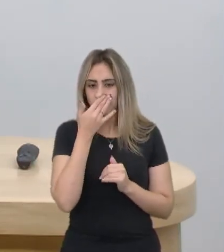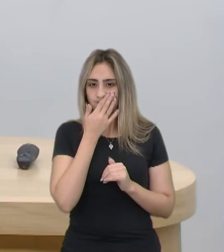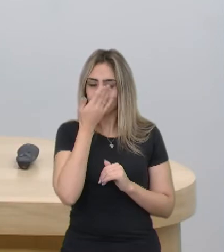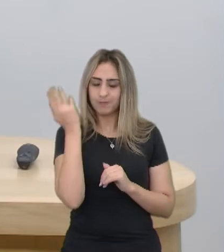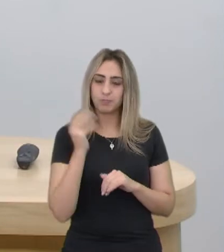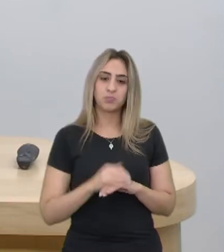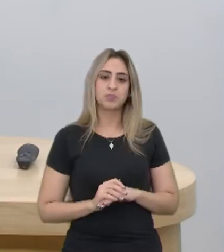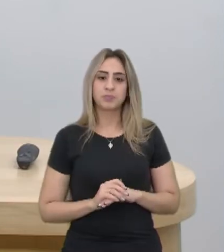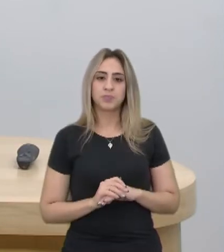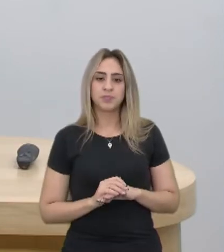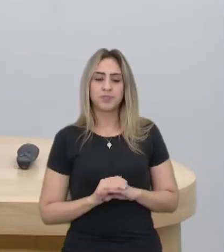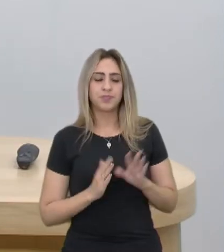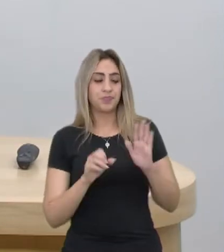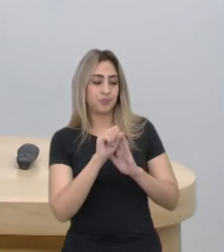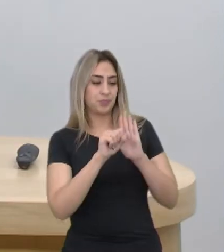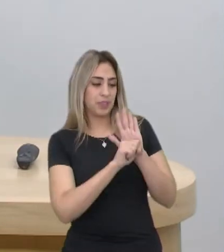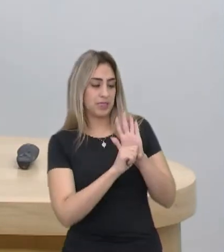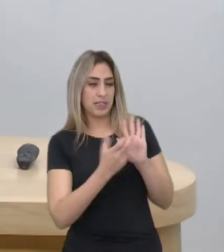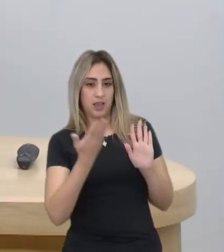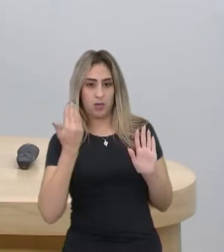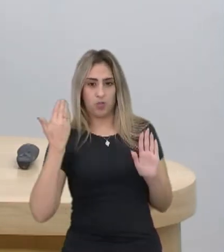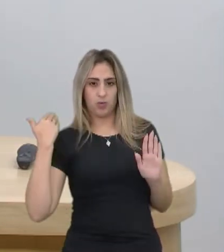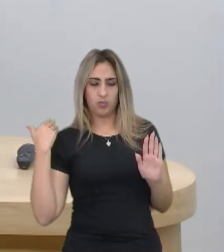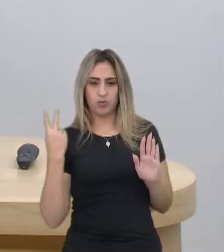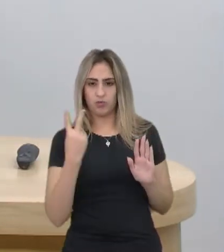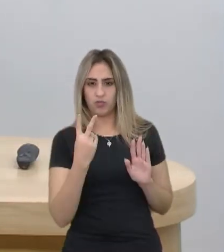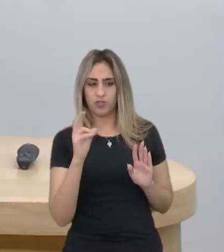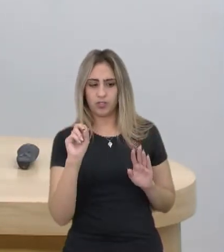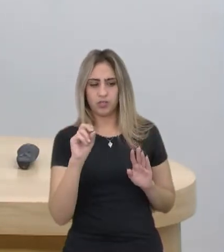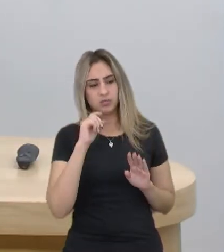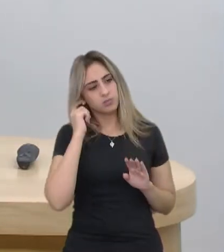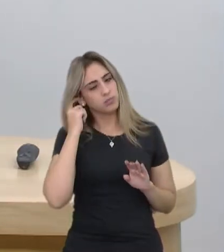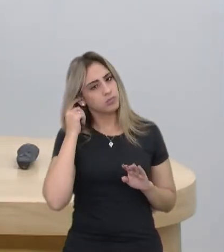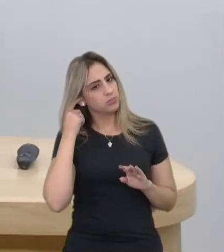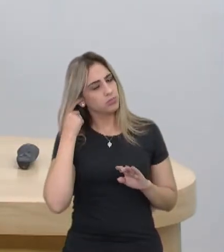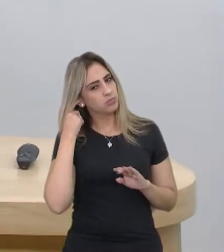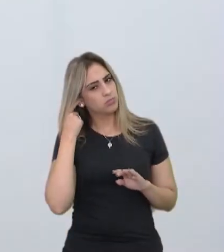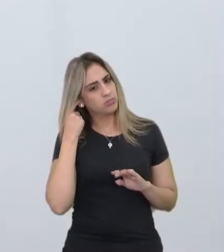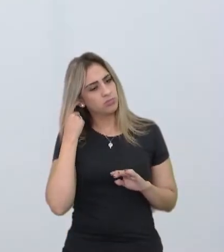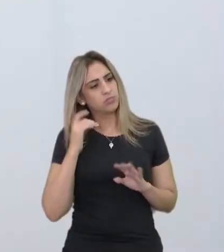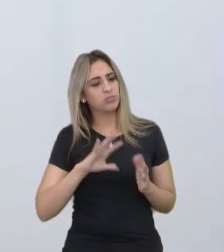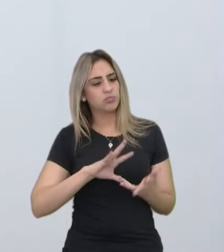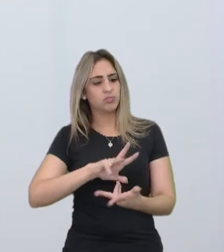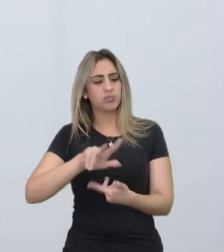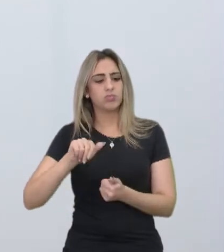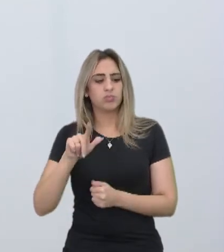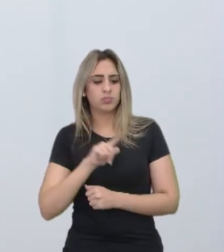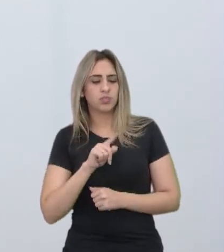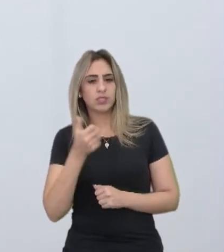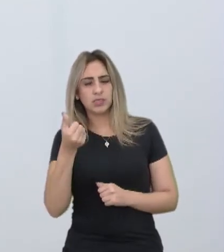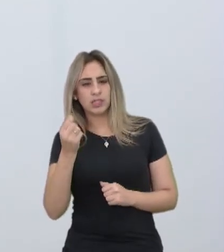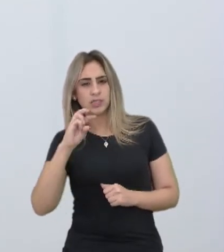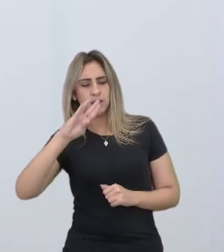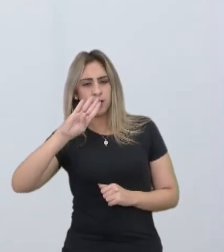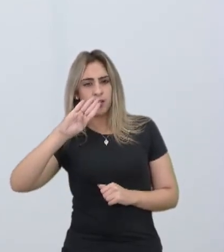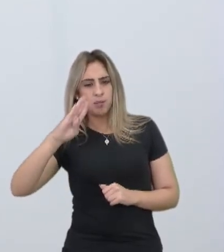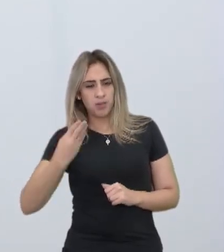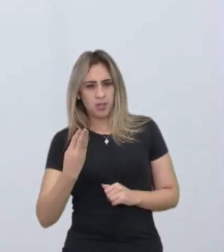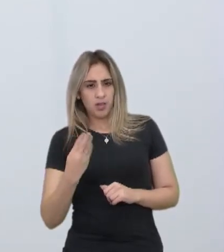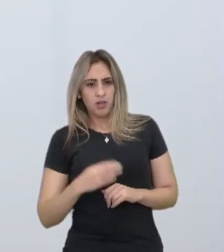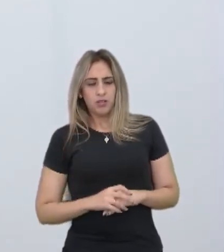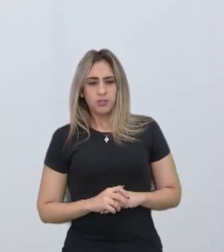De meados do século passado, ou seja, do século XX, o mundo tinha lá 6 bilhões.